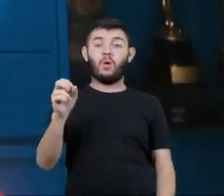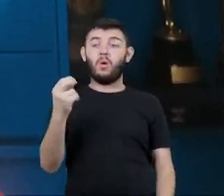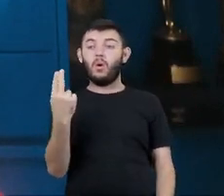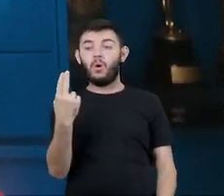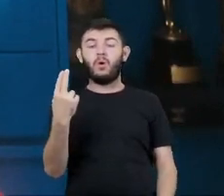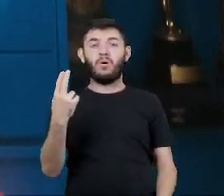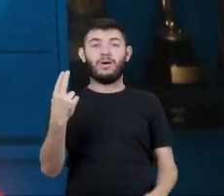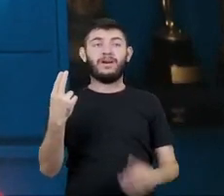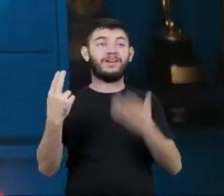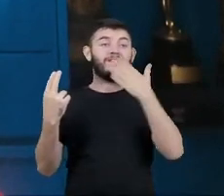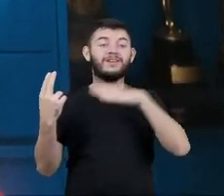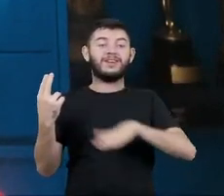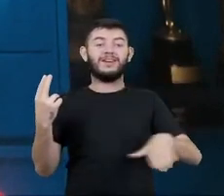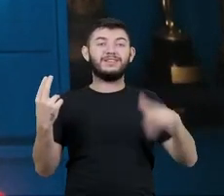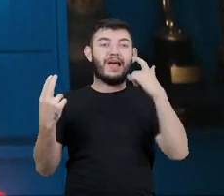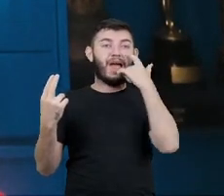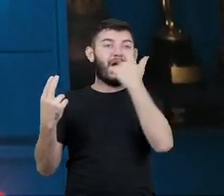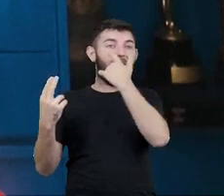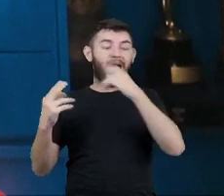haver esperança.